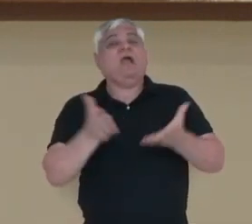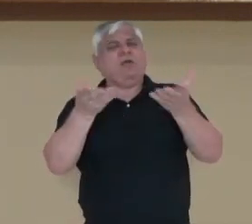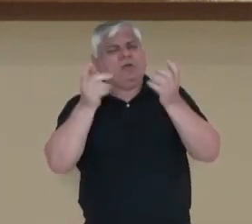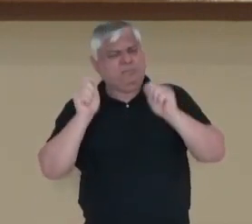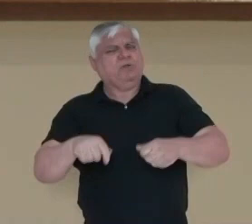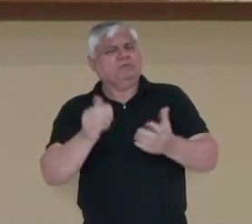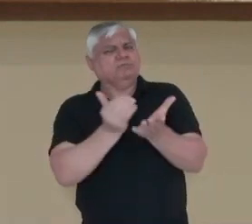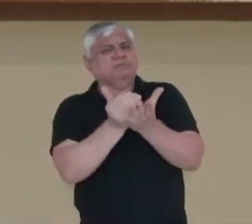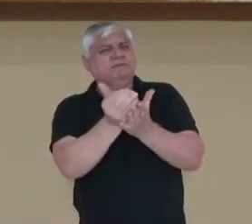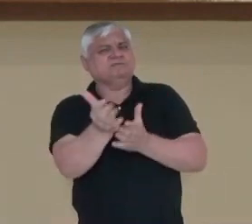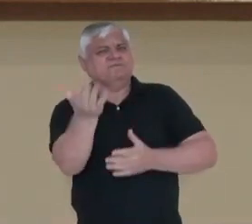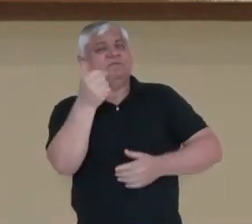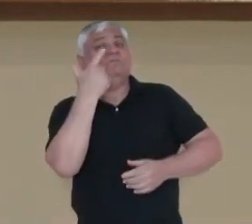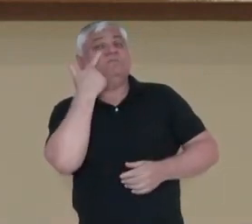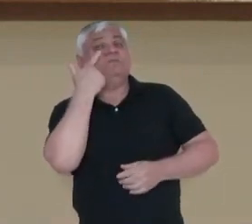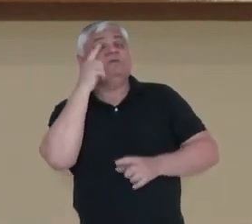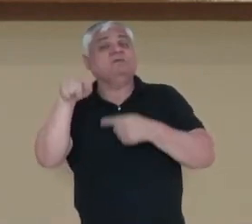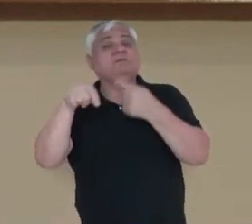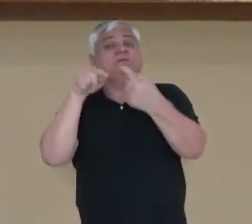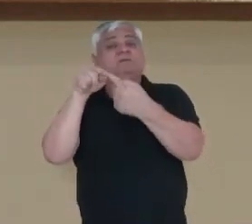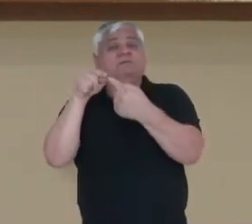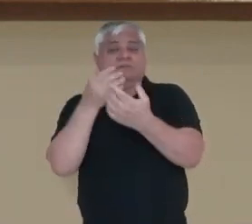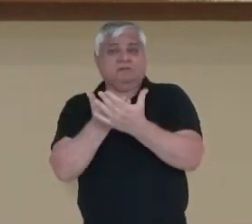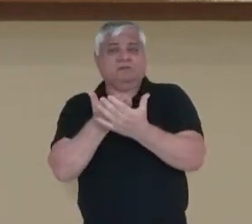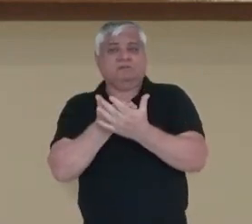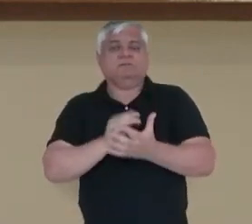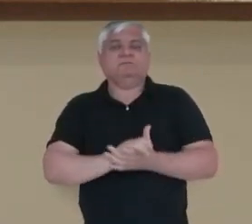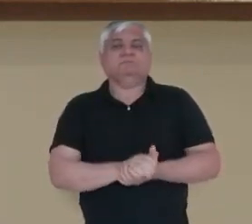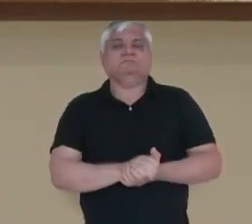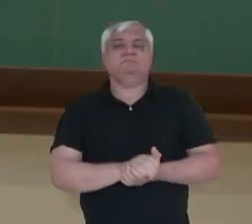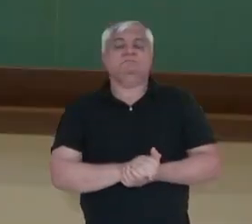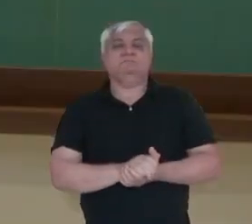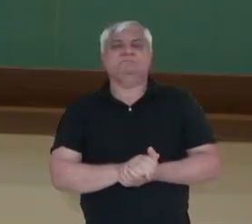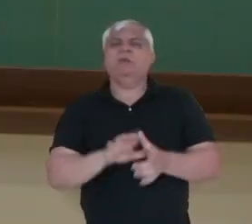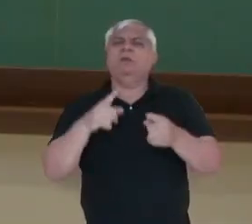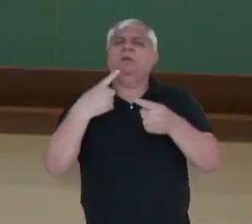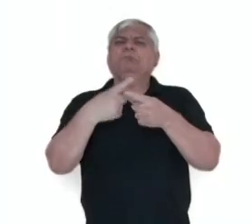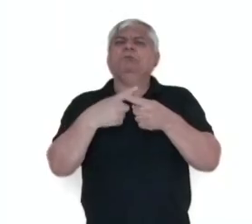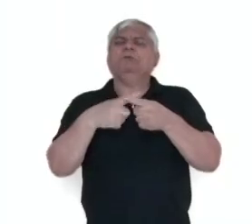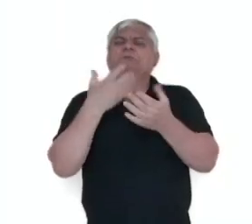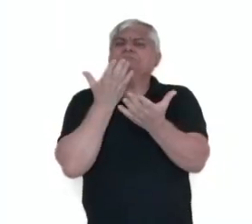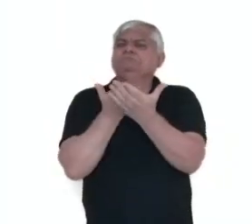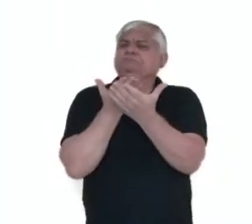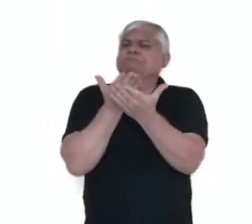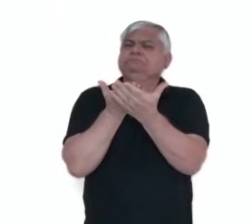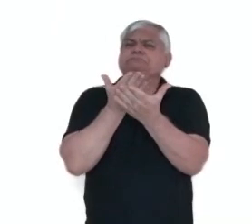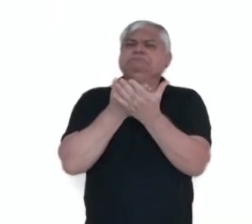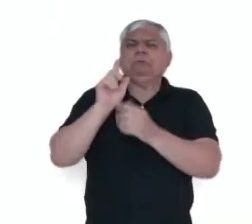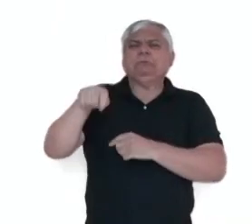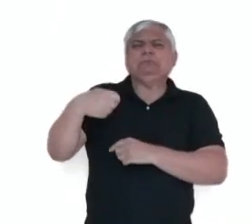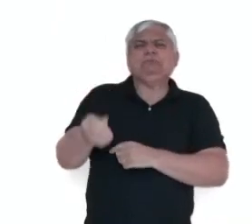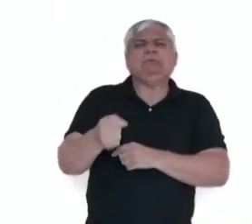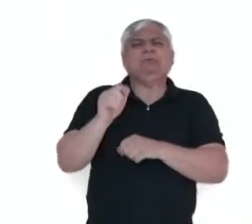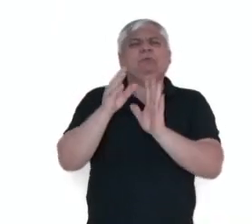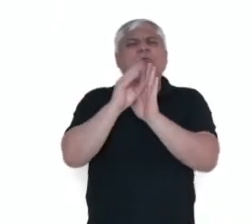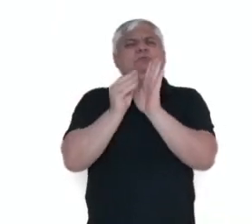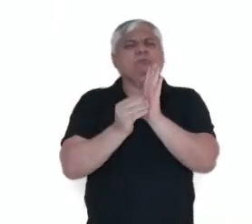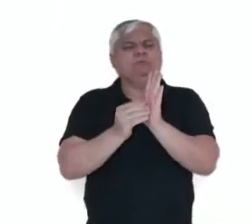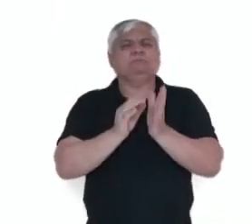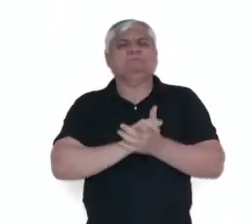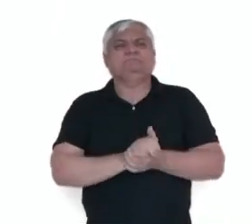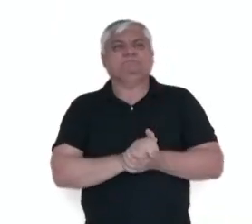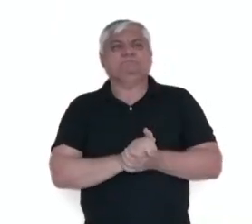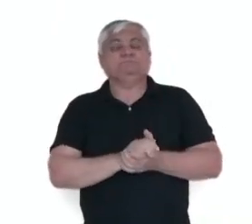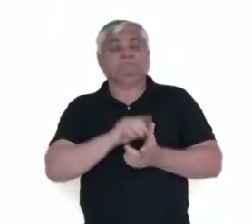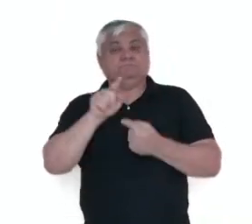pode começar, né? Vamos ver qual é o objetivo dessa nossa aula, né? Por que a gente está estudando sobre esse conteúdo? O